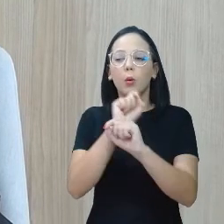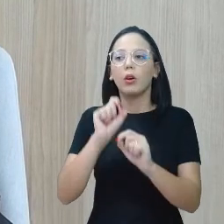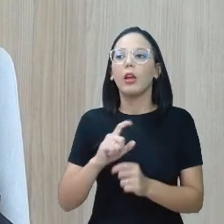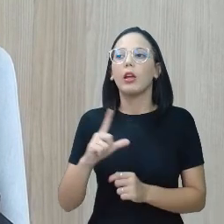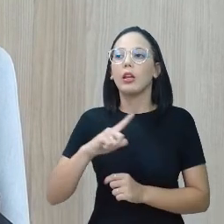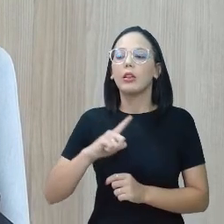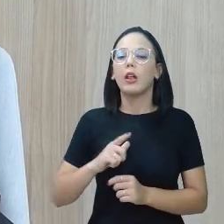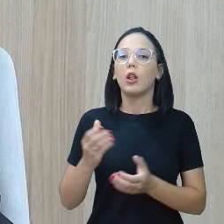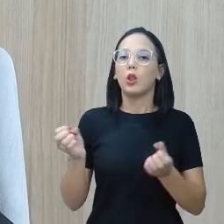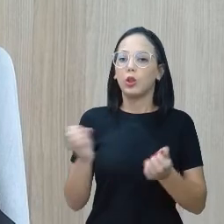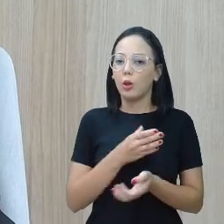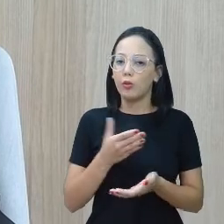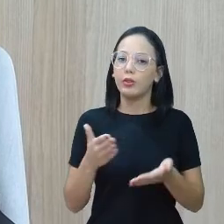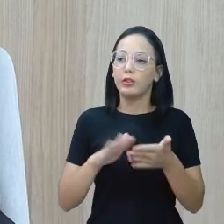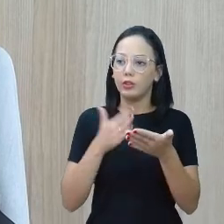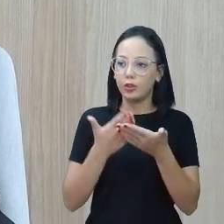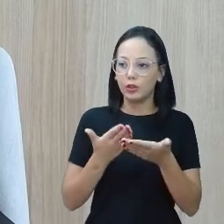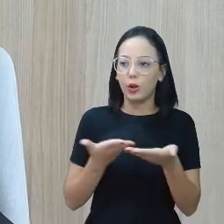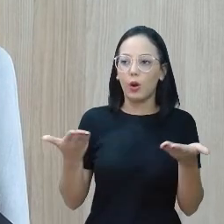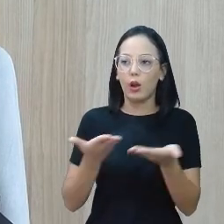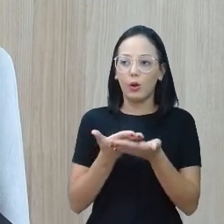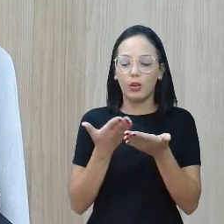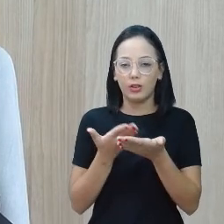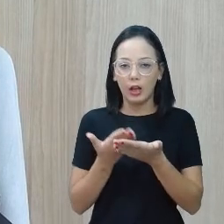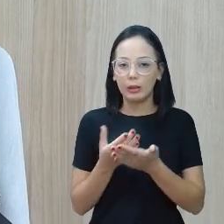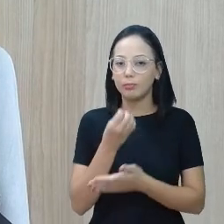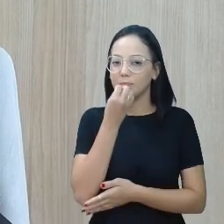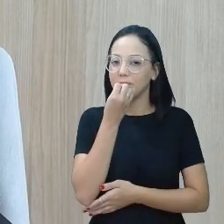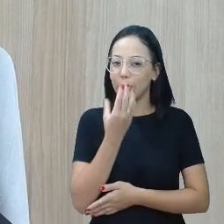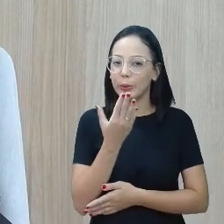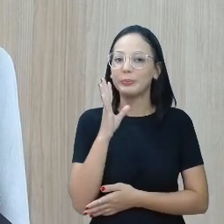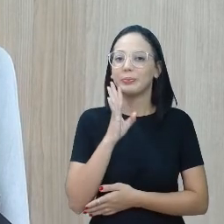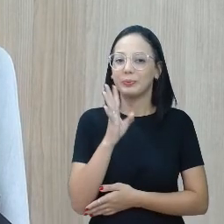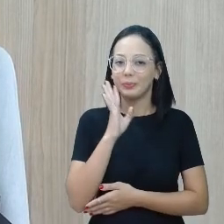tem novas escolas chegando aqui na nossa aula, né? Que bom, né? E isso é